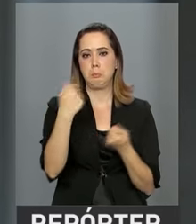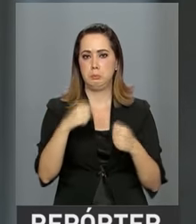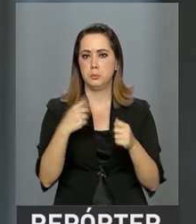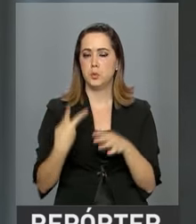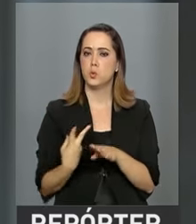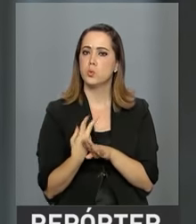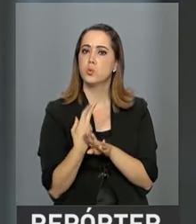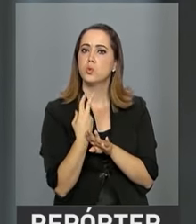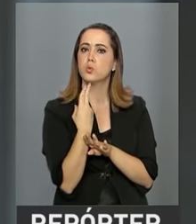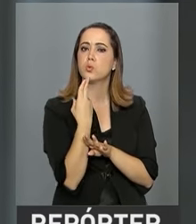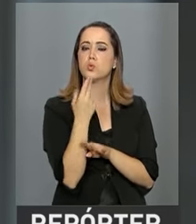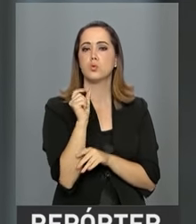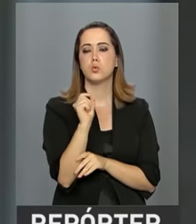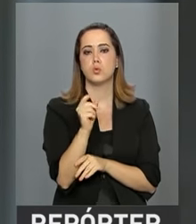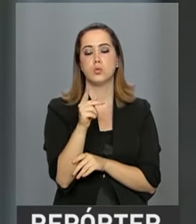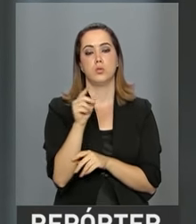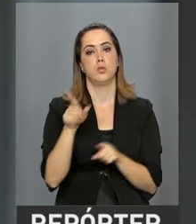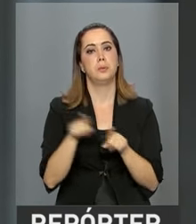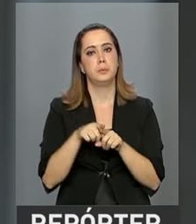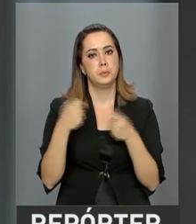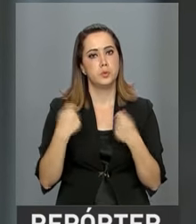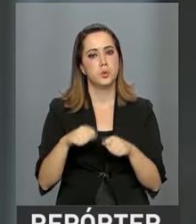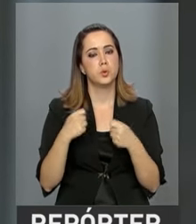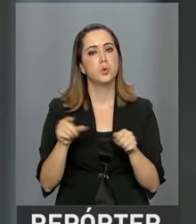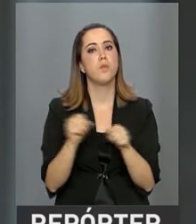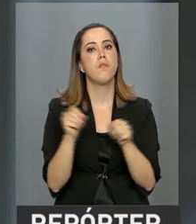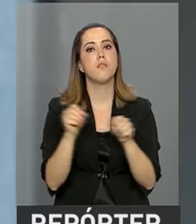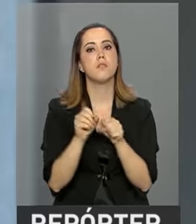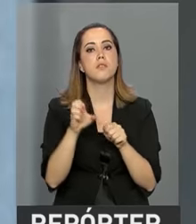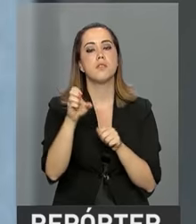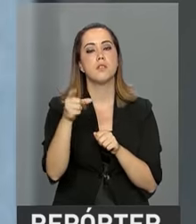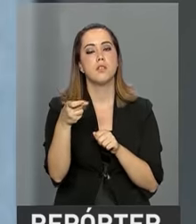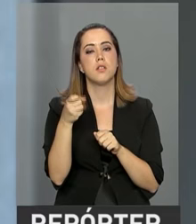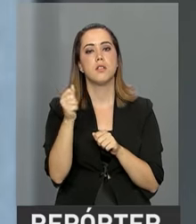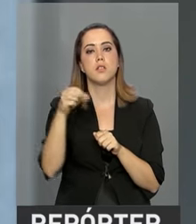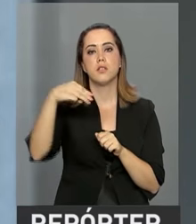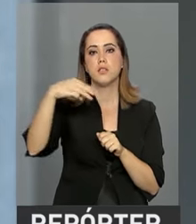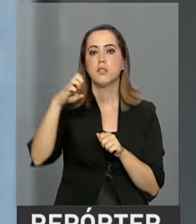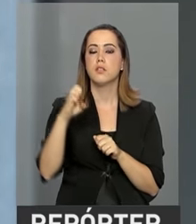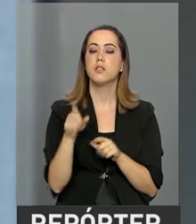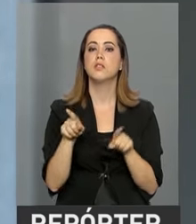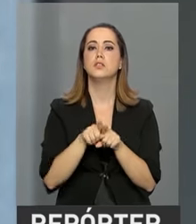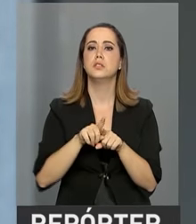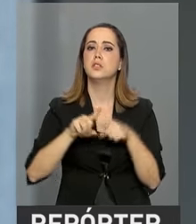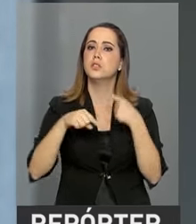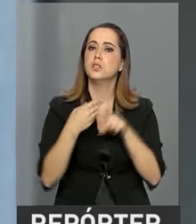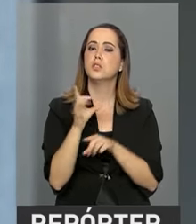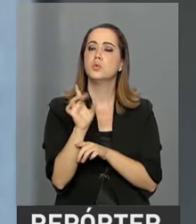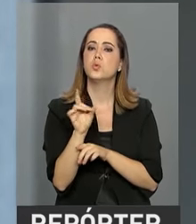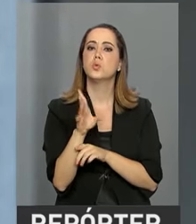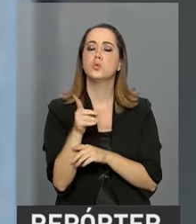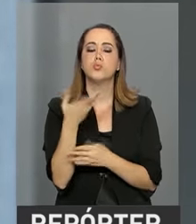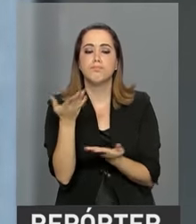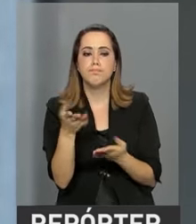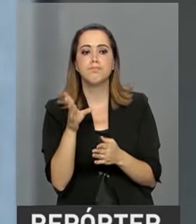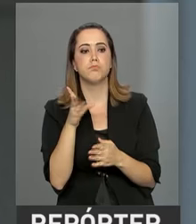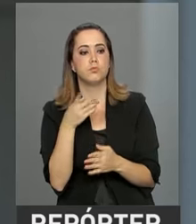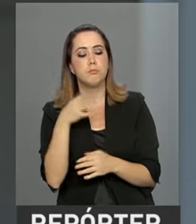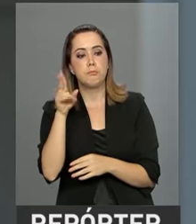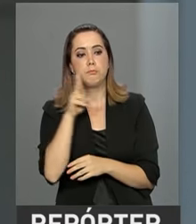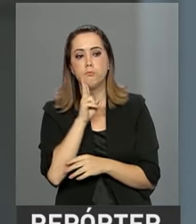não fossem os exames exigidos pela empresa em que trabalha, dificilmente teria descoberto a doença a tempo de